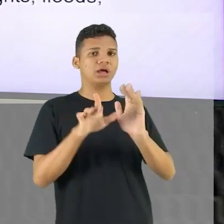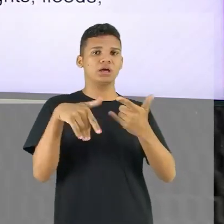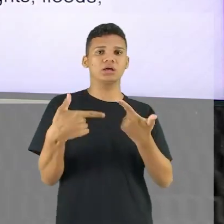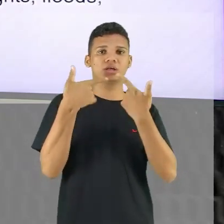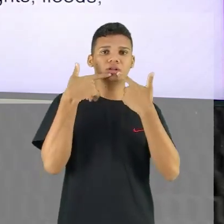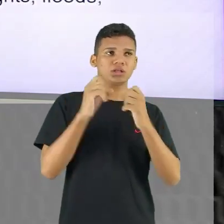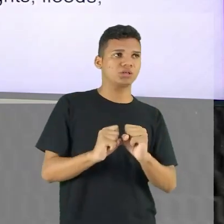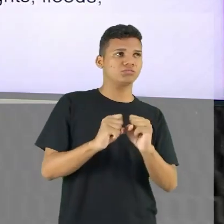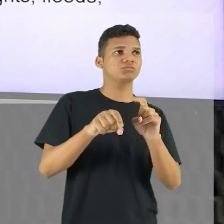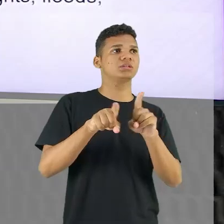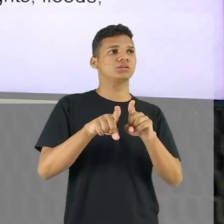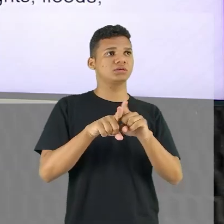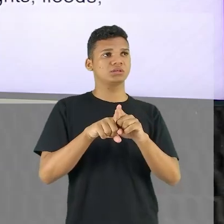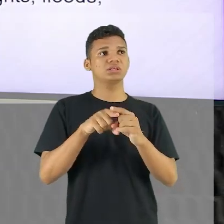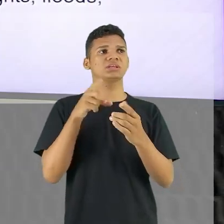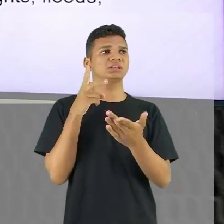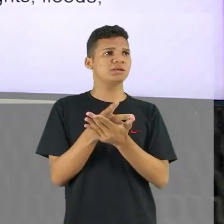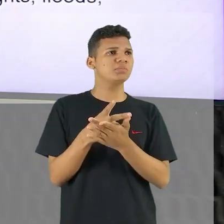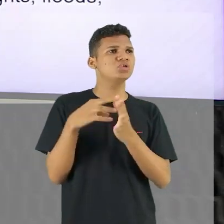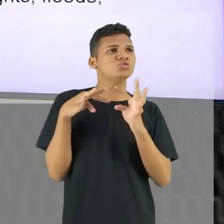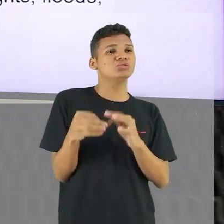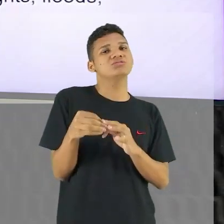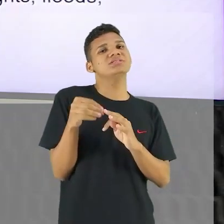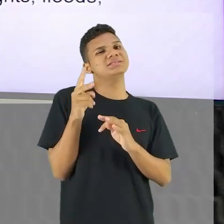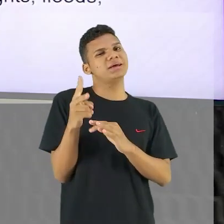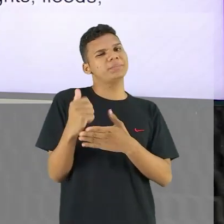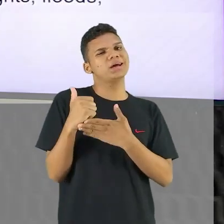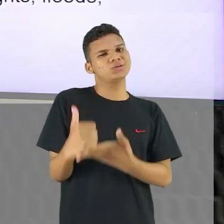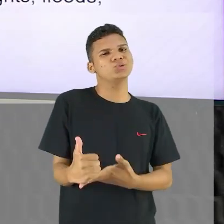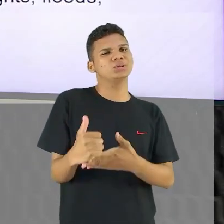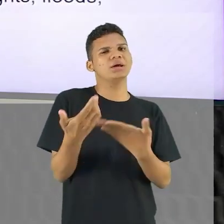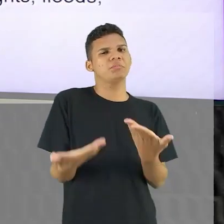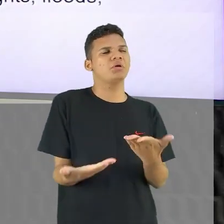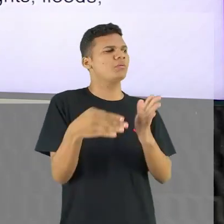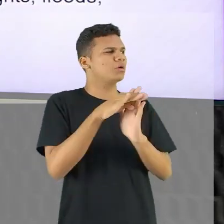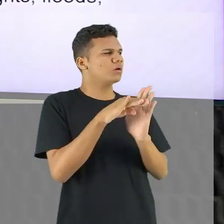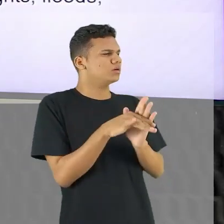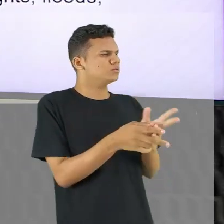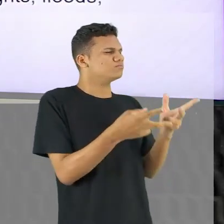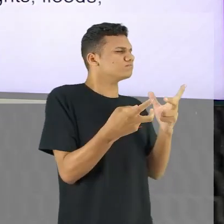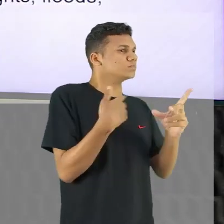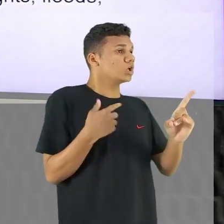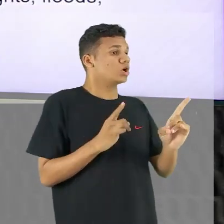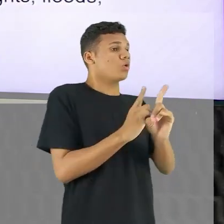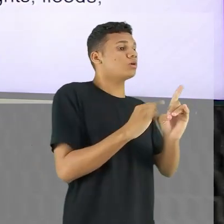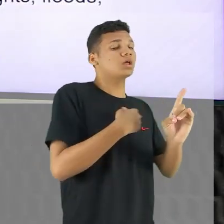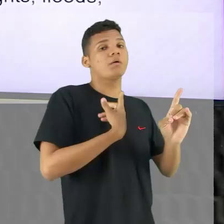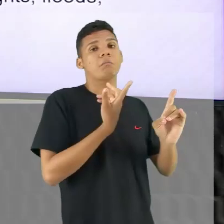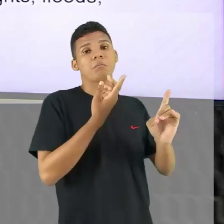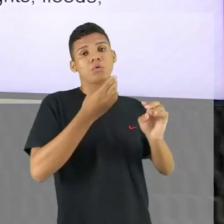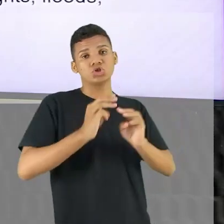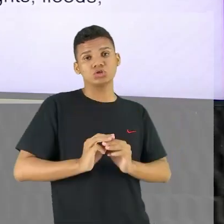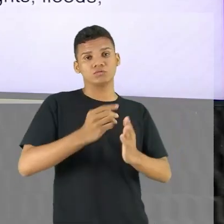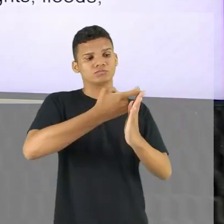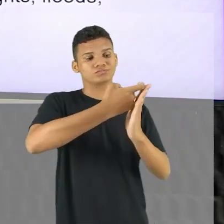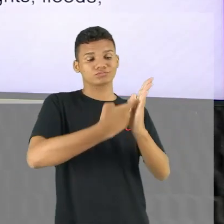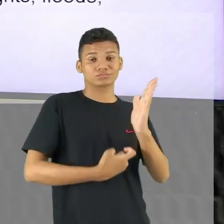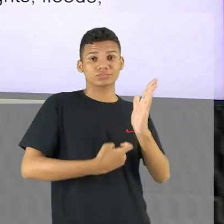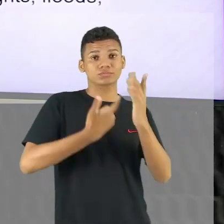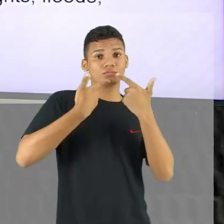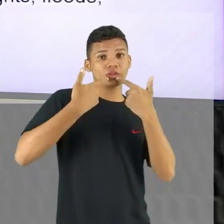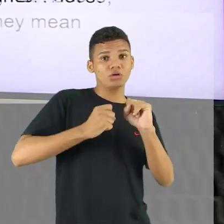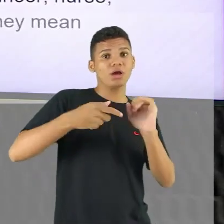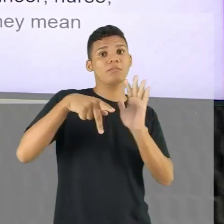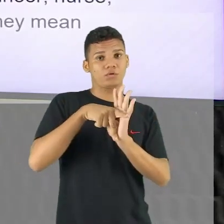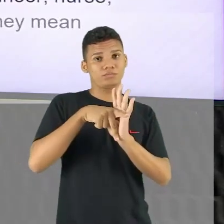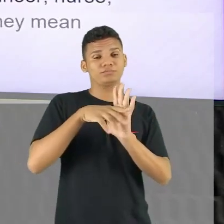as alternativas são em língua portuguesa, então isso te ajuda no processo de identificação desse texto que está em língua estrangeira.